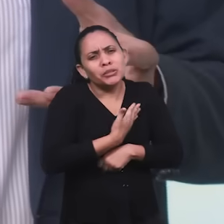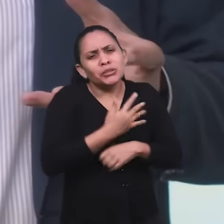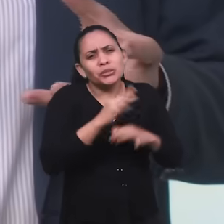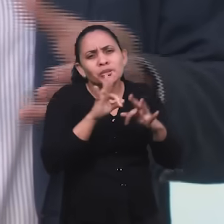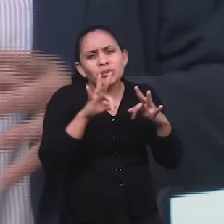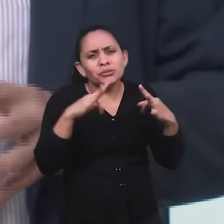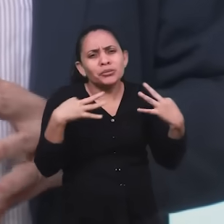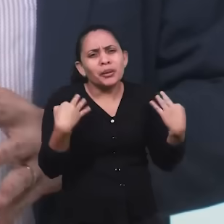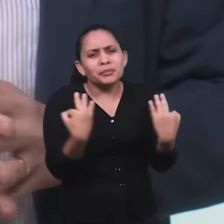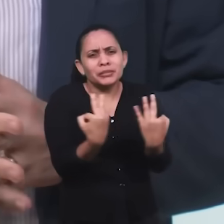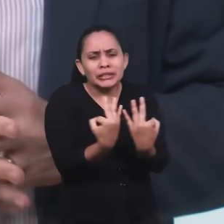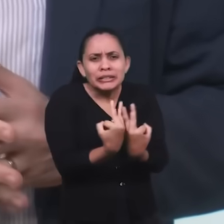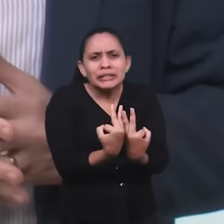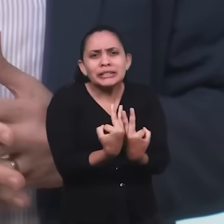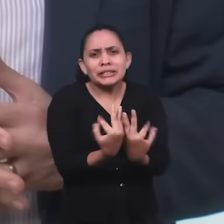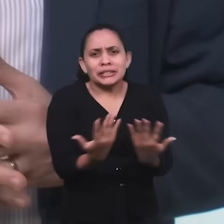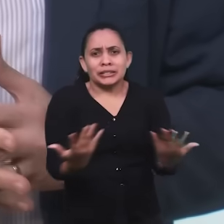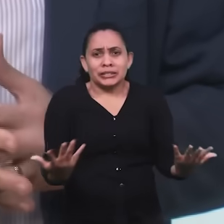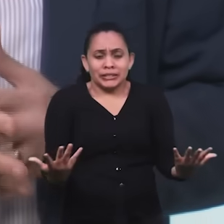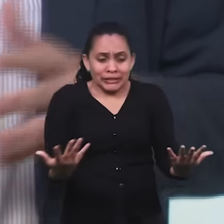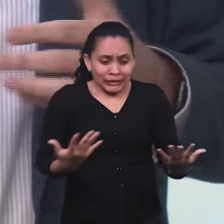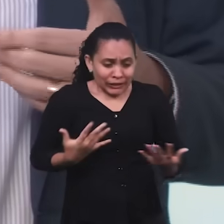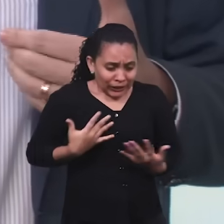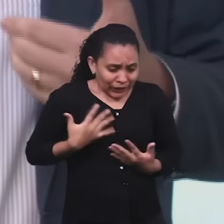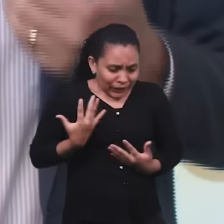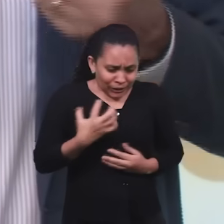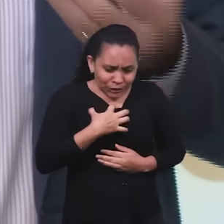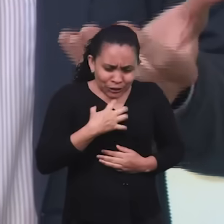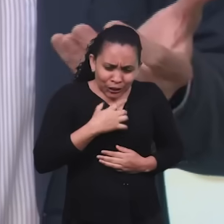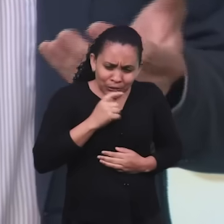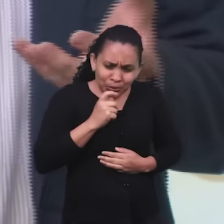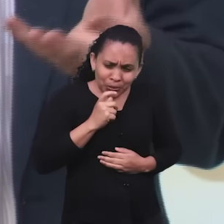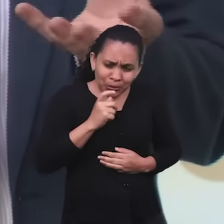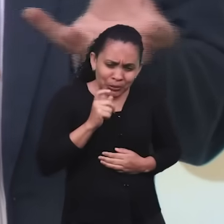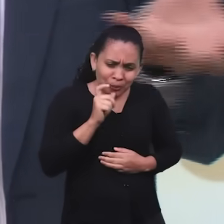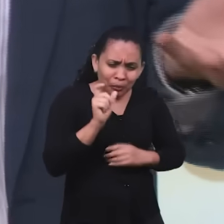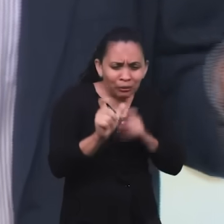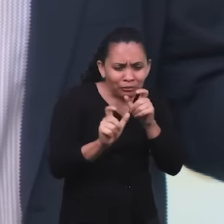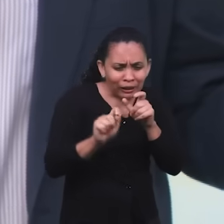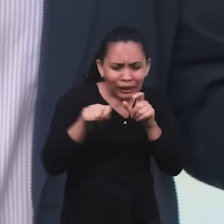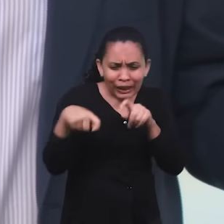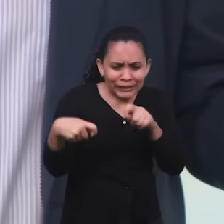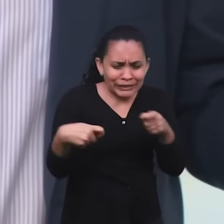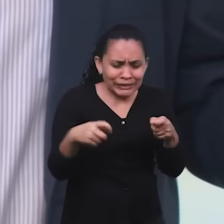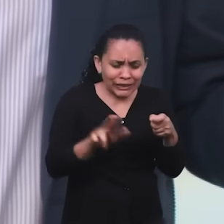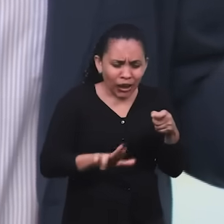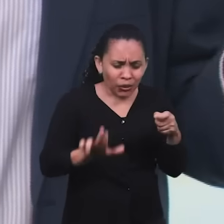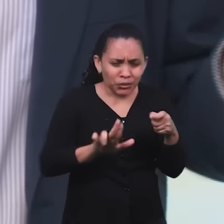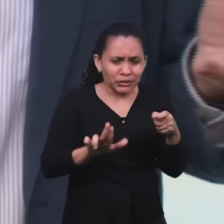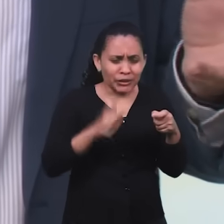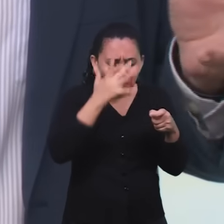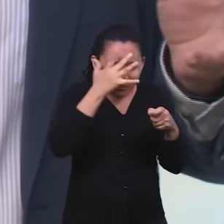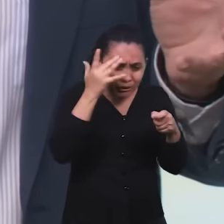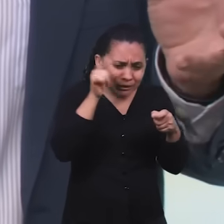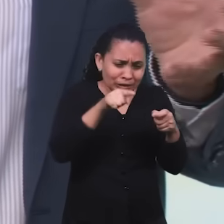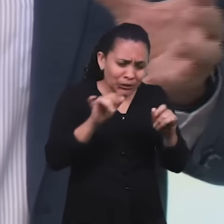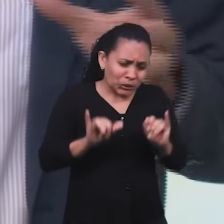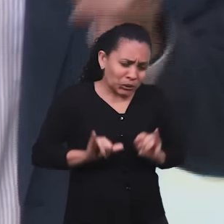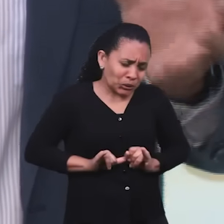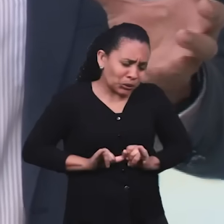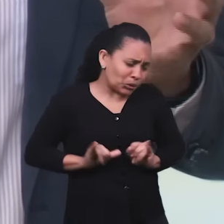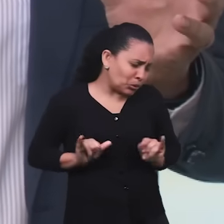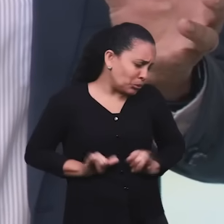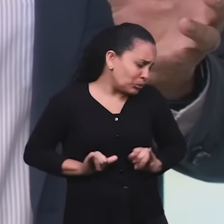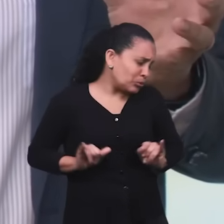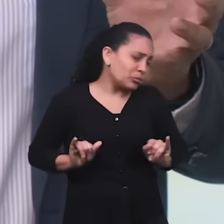um familiar, faltam, não é verdade? Faltam palavras. O que nós vamos dizer para alguém que está passando